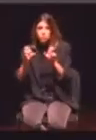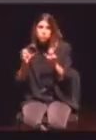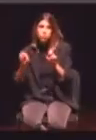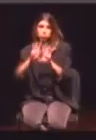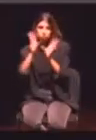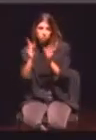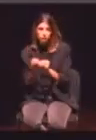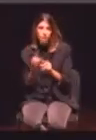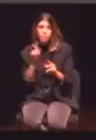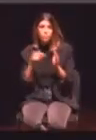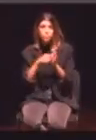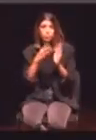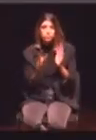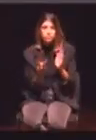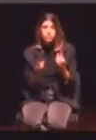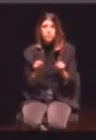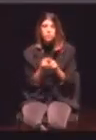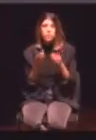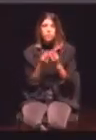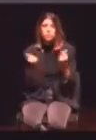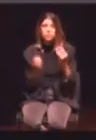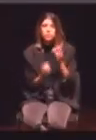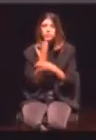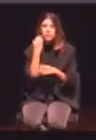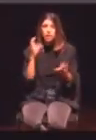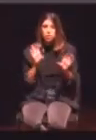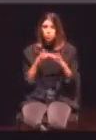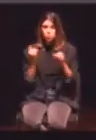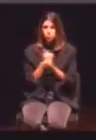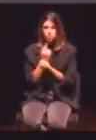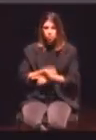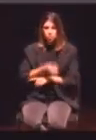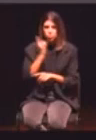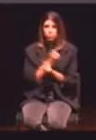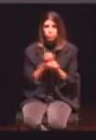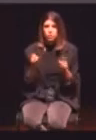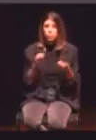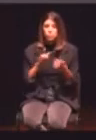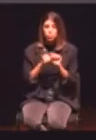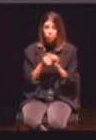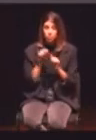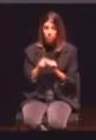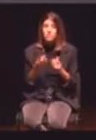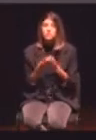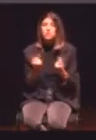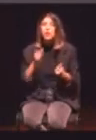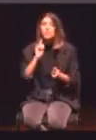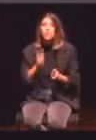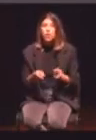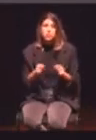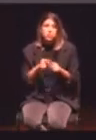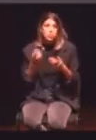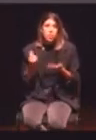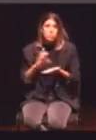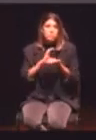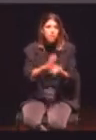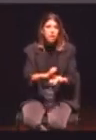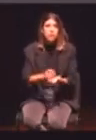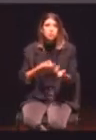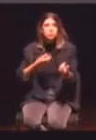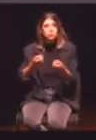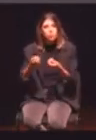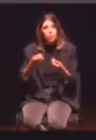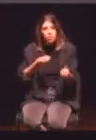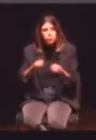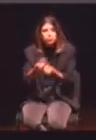ponto 3, não nos parece que a solução seja criar um grupo de trabalho, pois o que vai resolver os problemas é a garantia de meios, a coordenação e a vontade